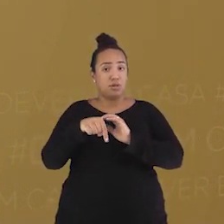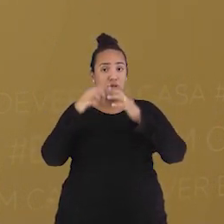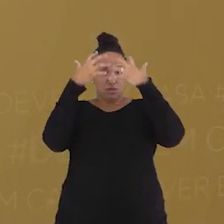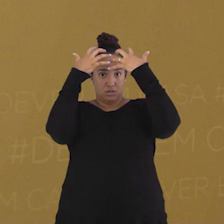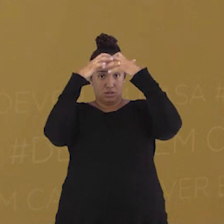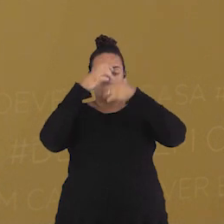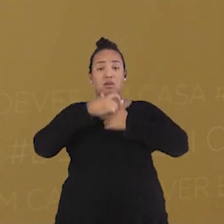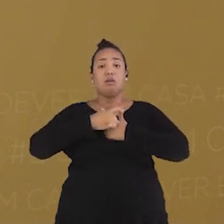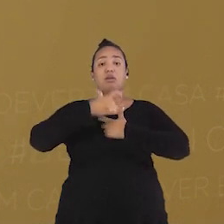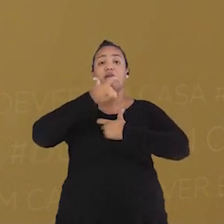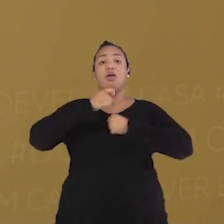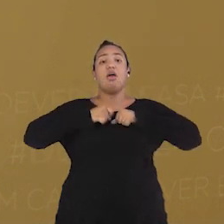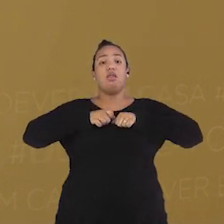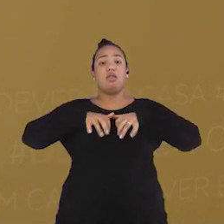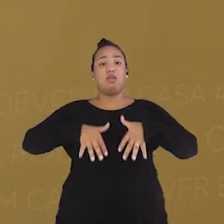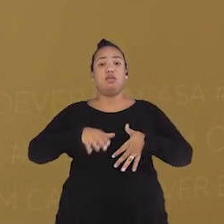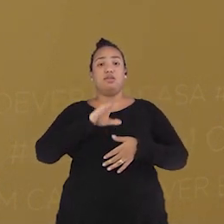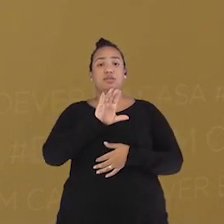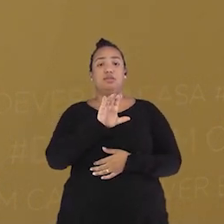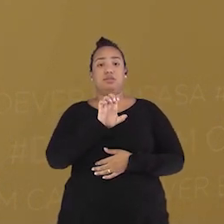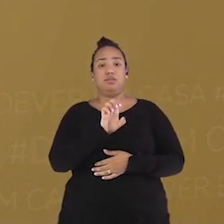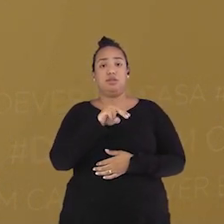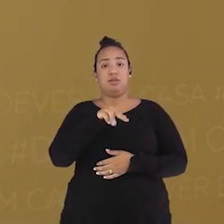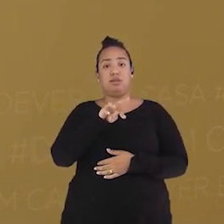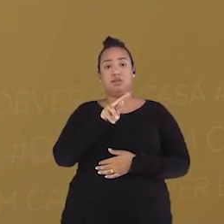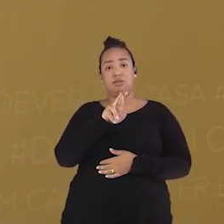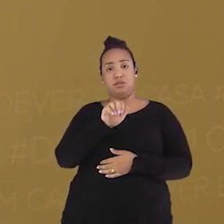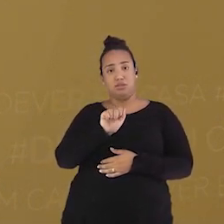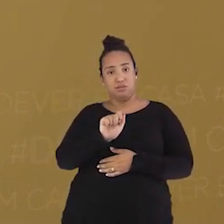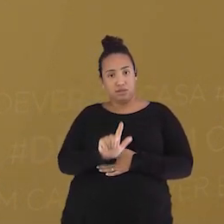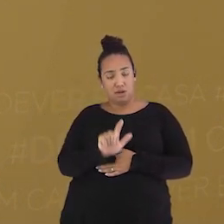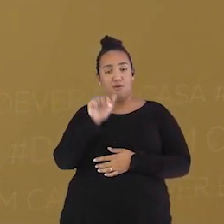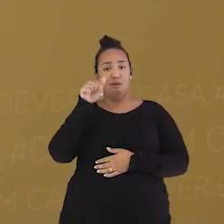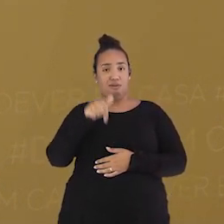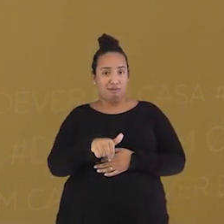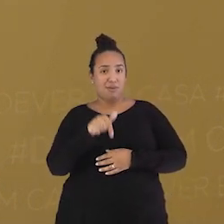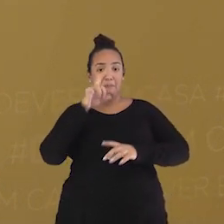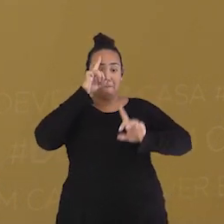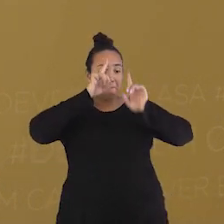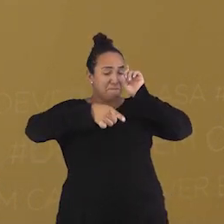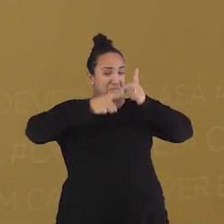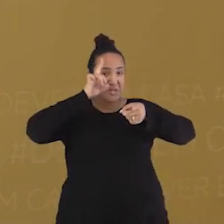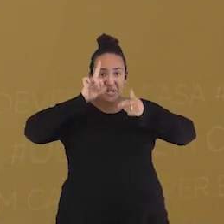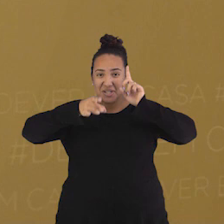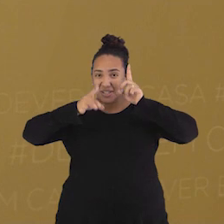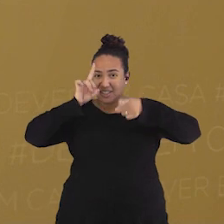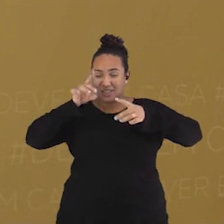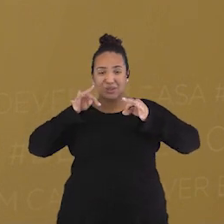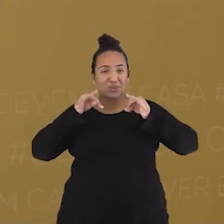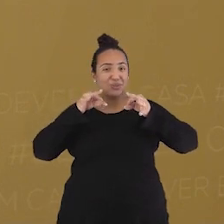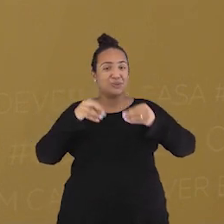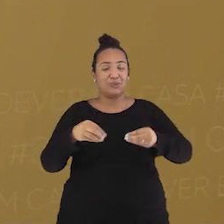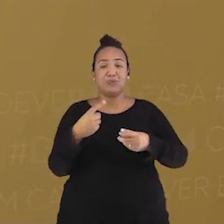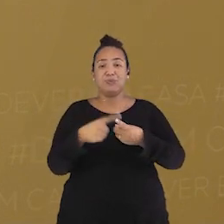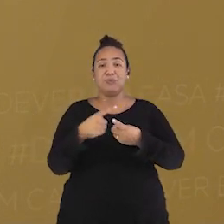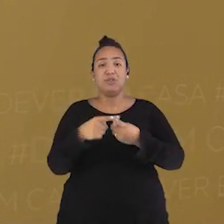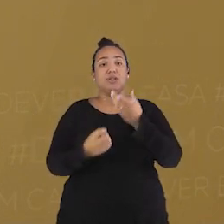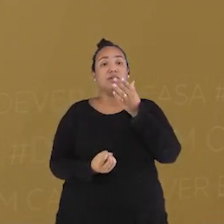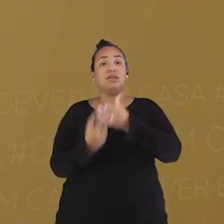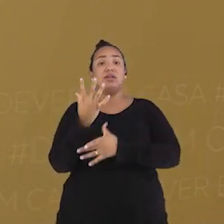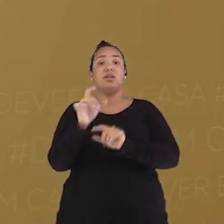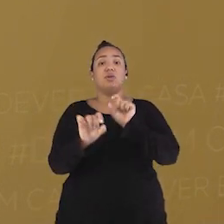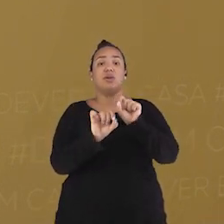isso, nós podemos dizer que o sistema nervoso é sim a central de comando do cérebro, porque ele vai criar